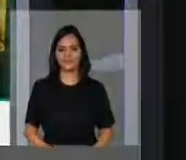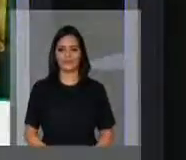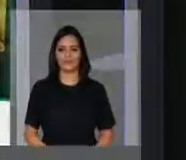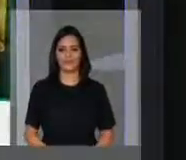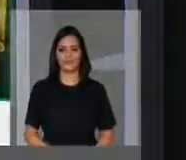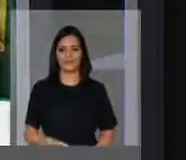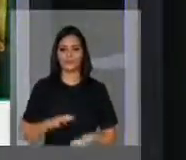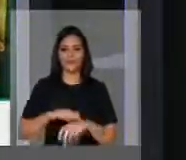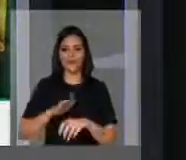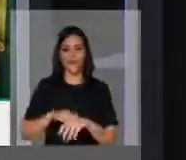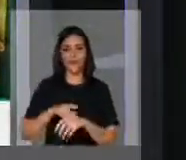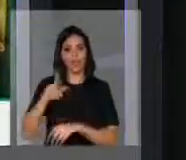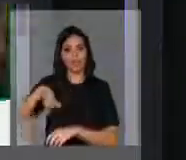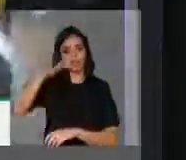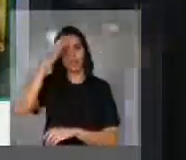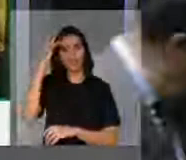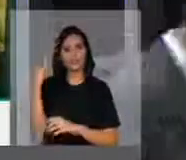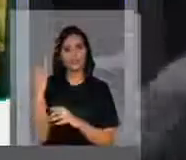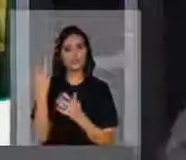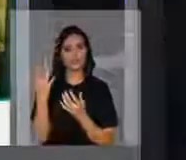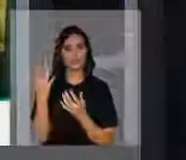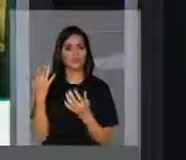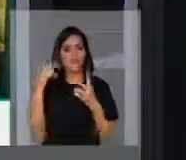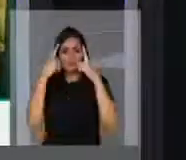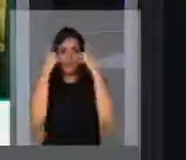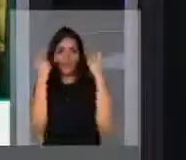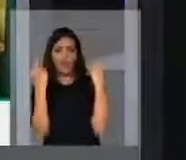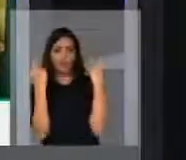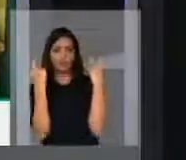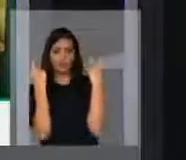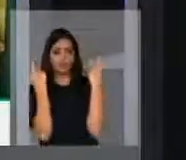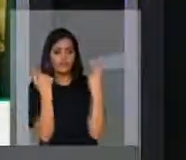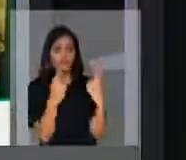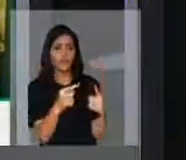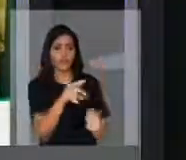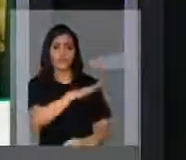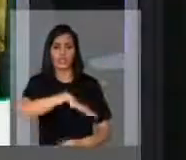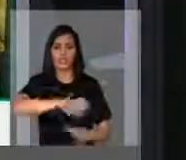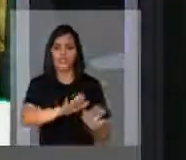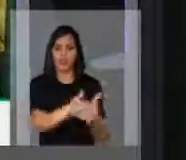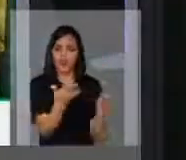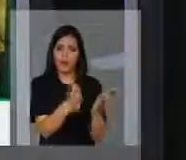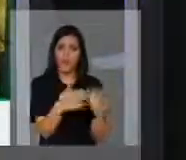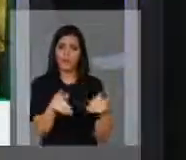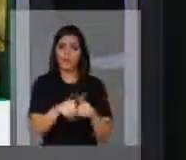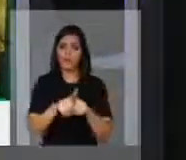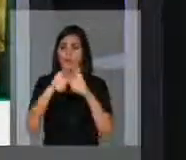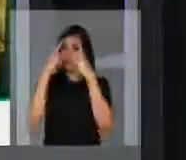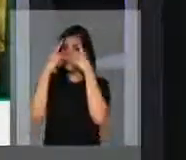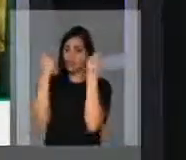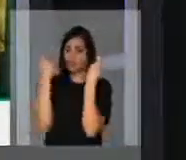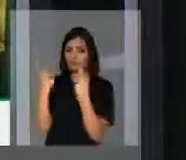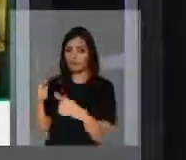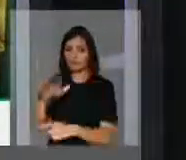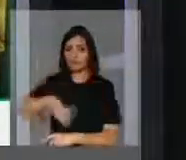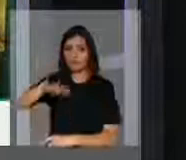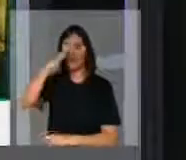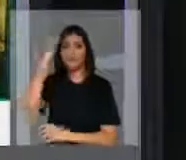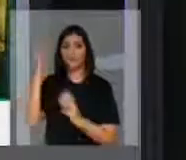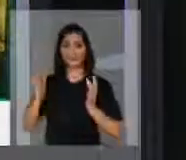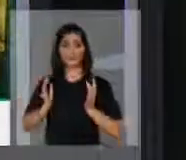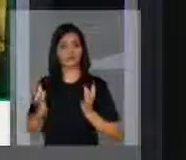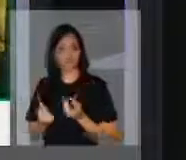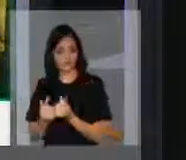abastadas, ou seja, com dinheiro. Então, senhor presidente, é um assunto que aqui eu quero parabenizar primeiro a